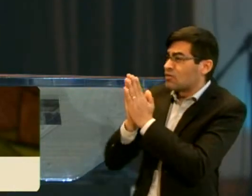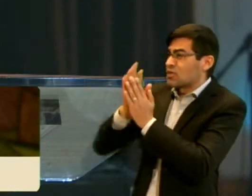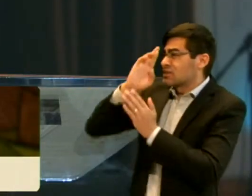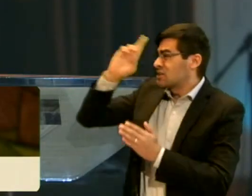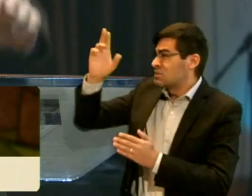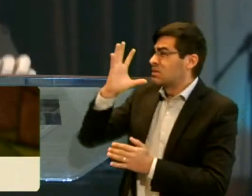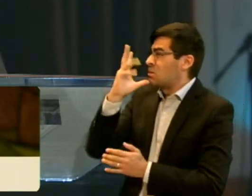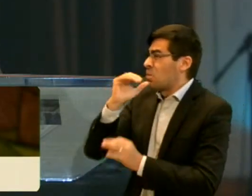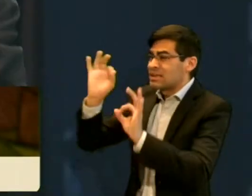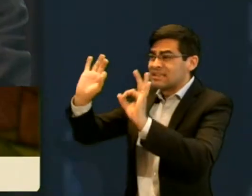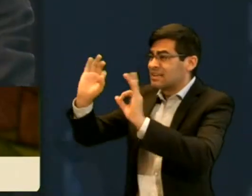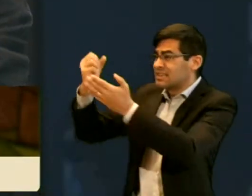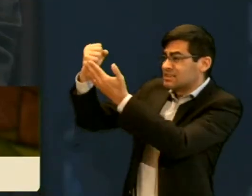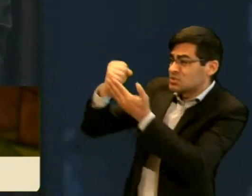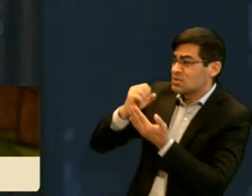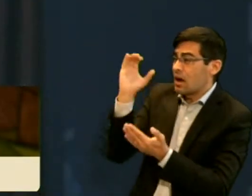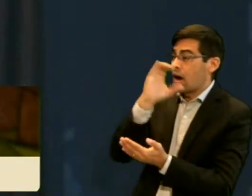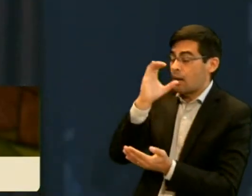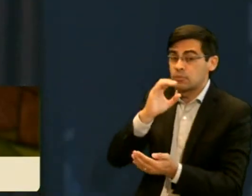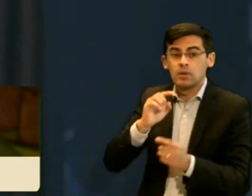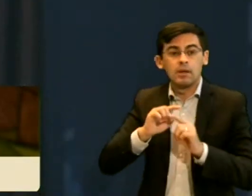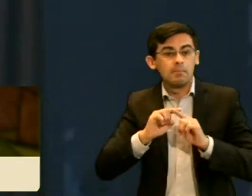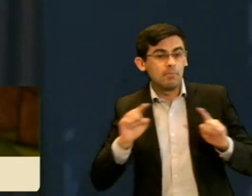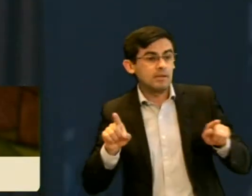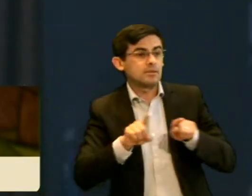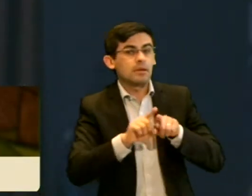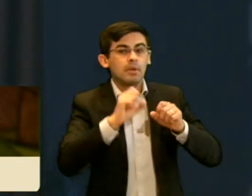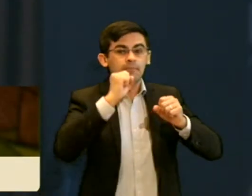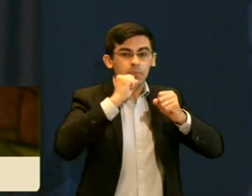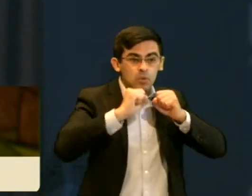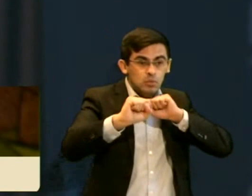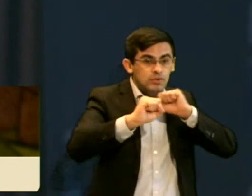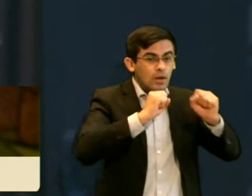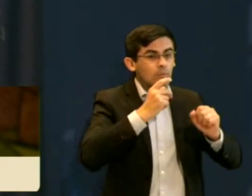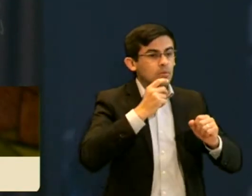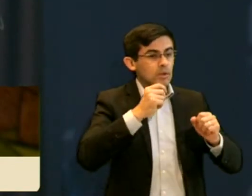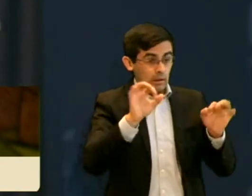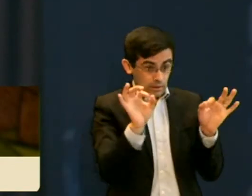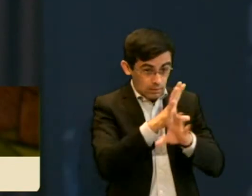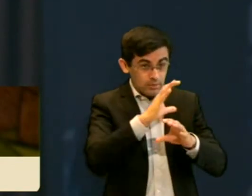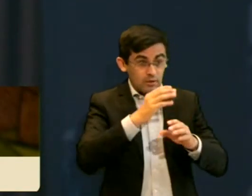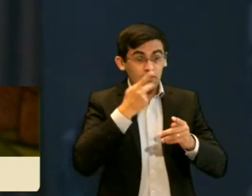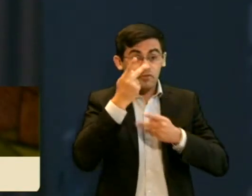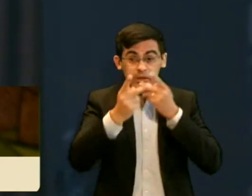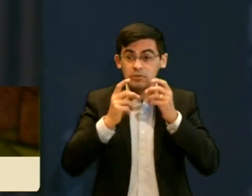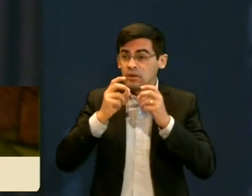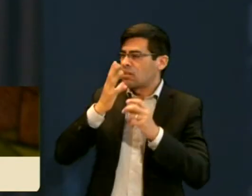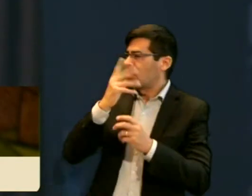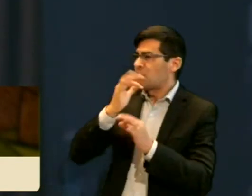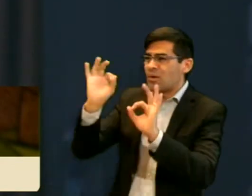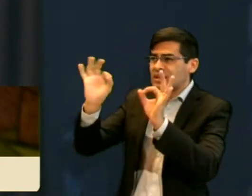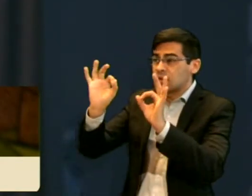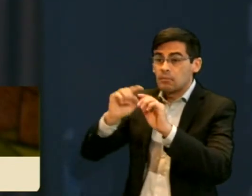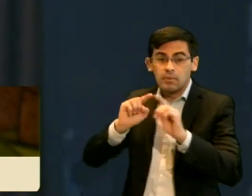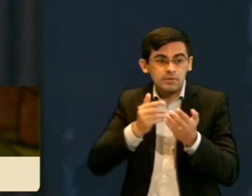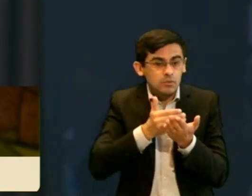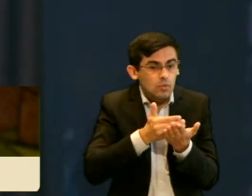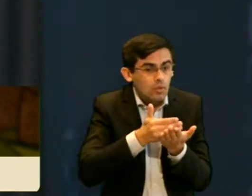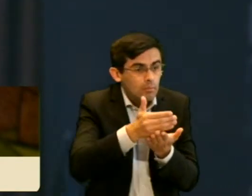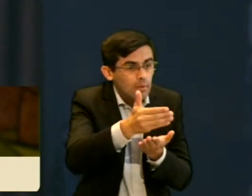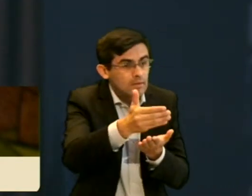não te demores. Mas o mesmo salmo que termina dizendo não te demores, é o salmo que começa